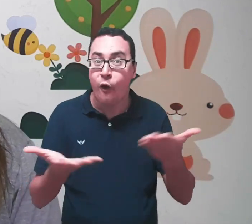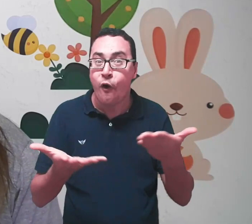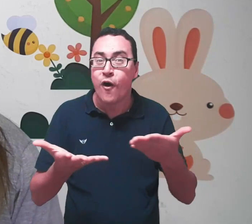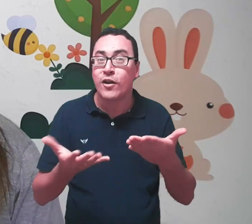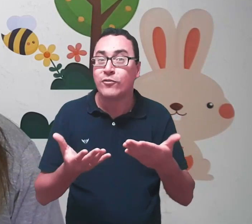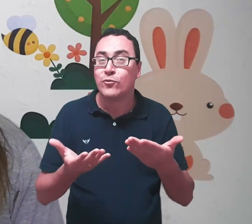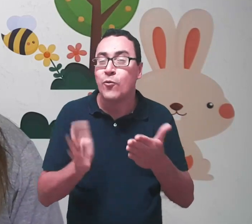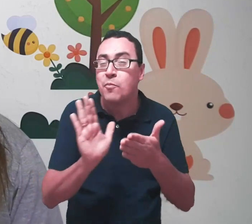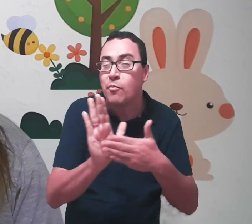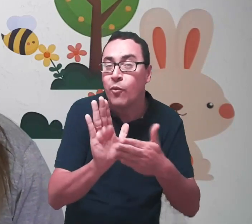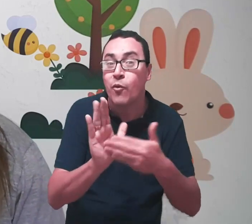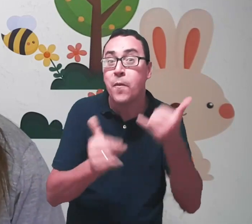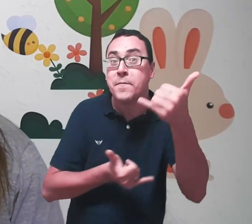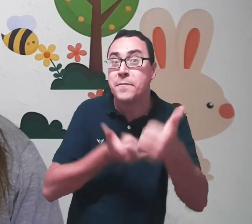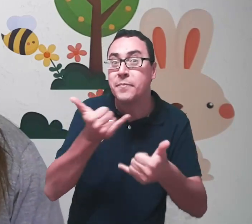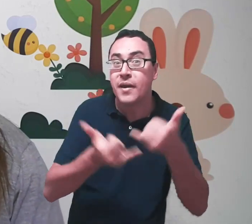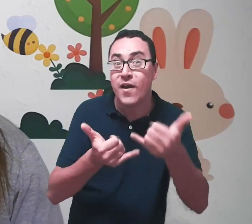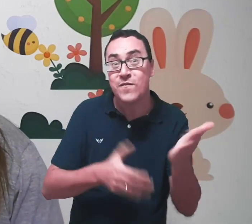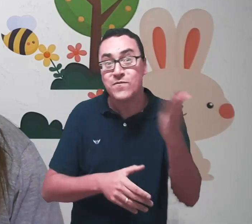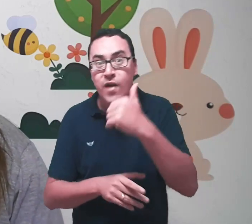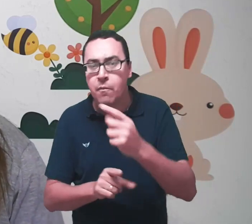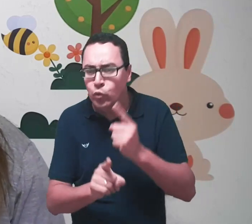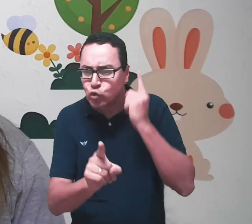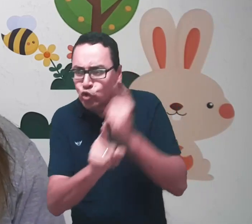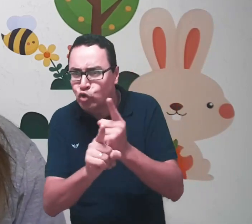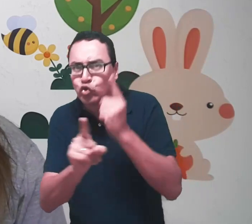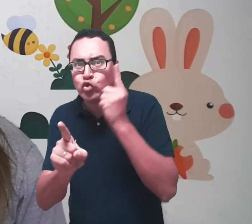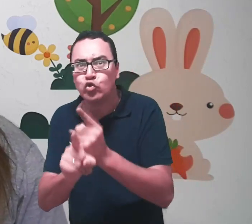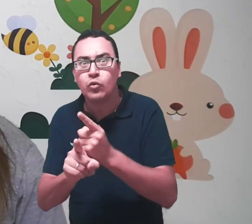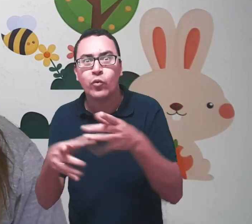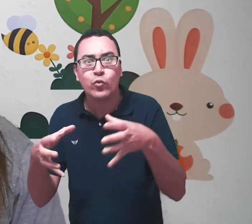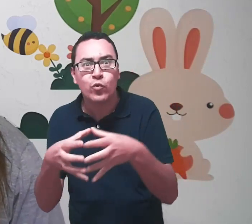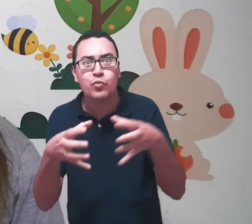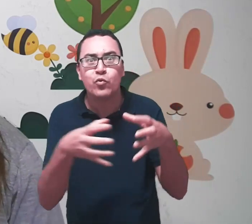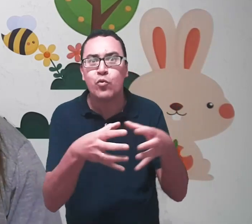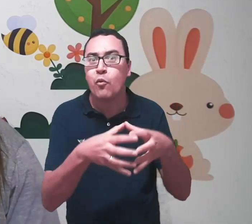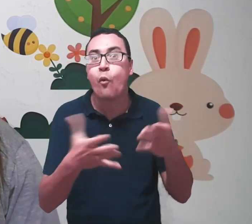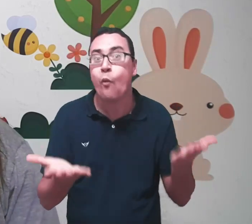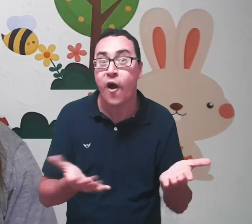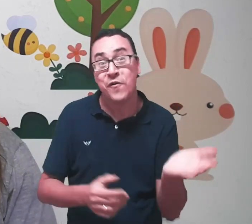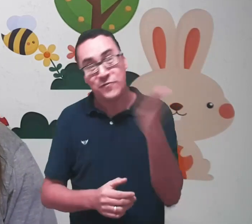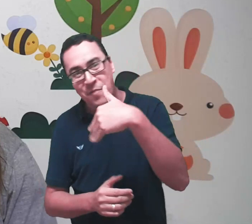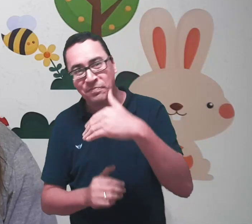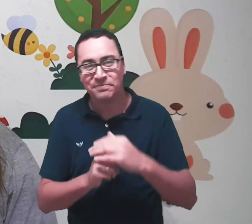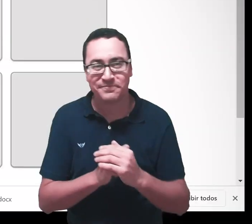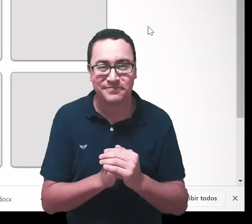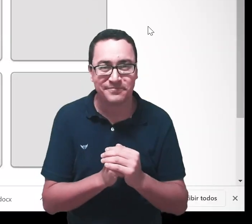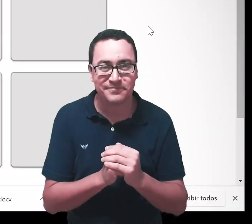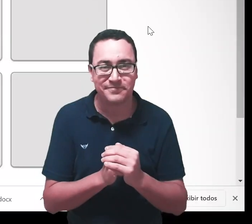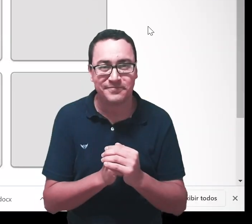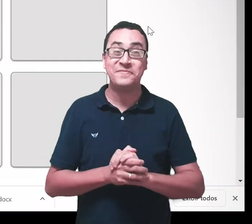uma brincadeira onde nós vamos descobrir quais são esses grupos. Vem comigo!